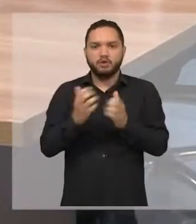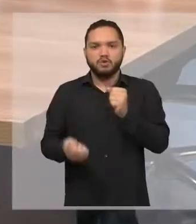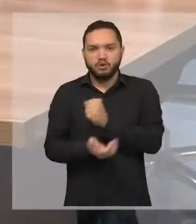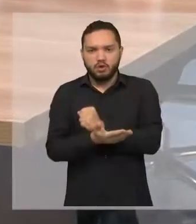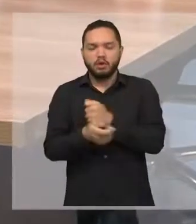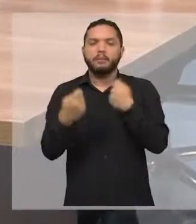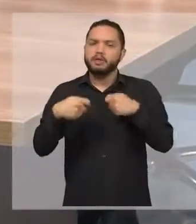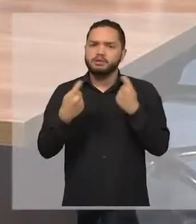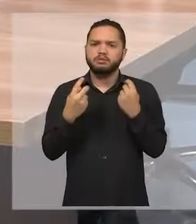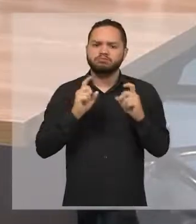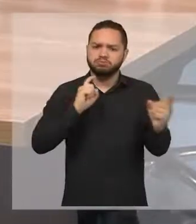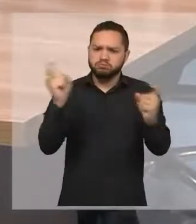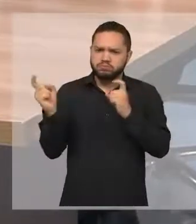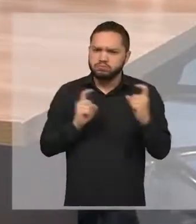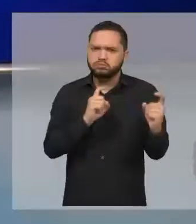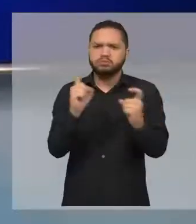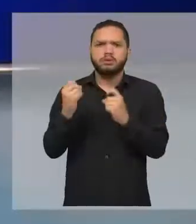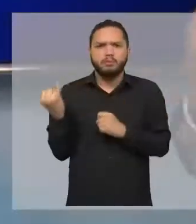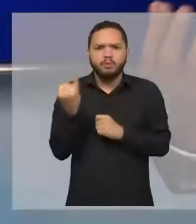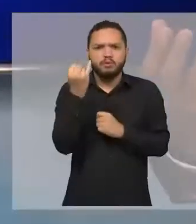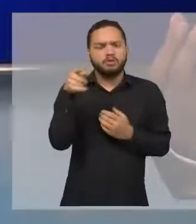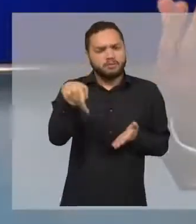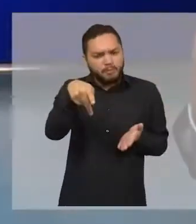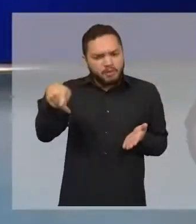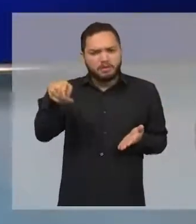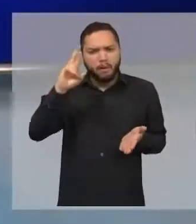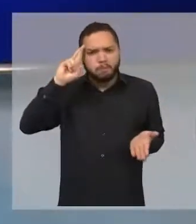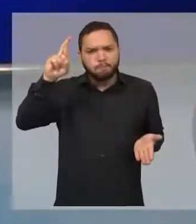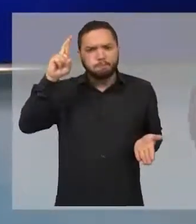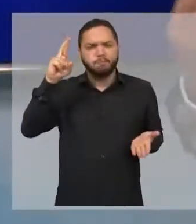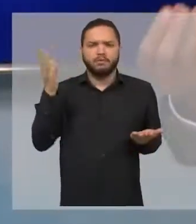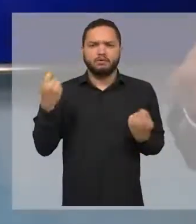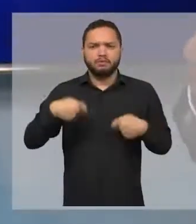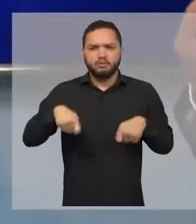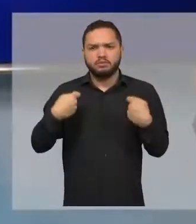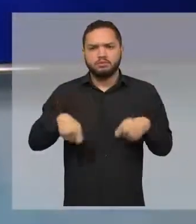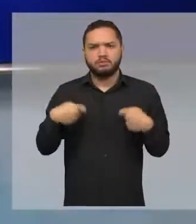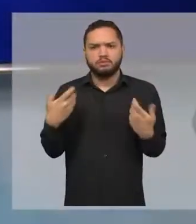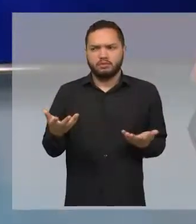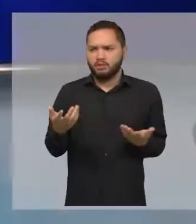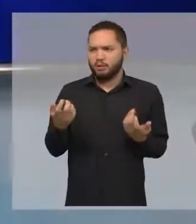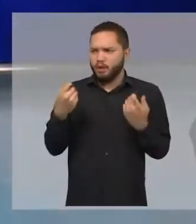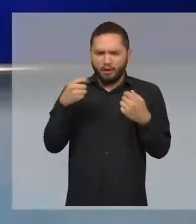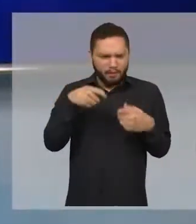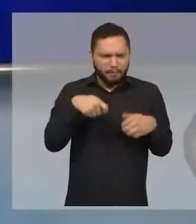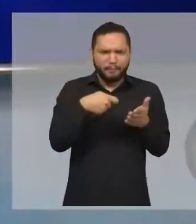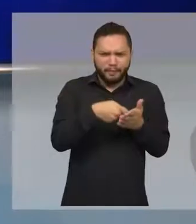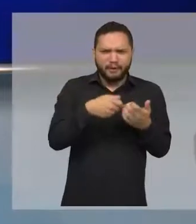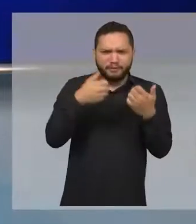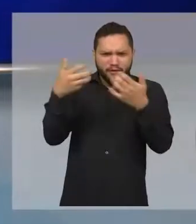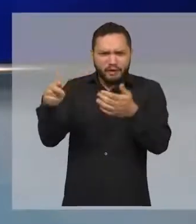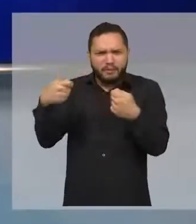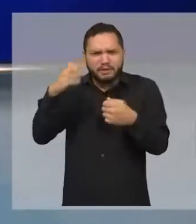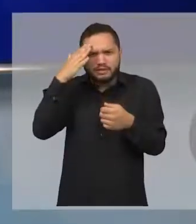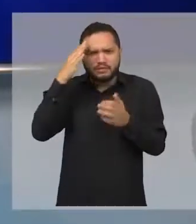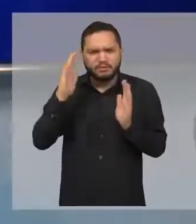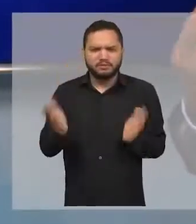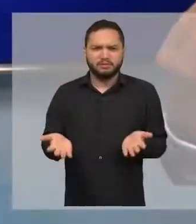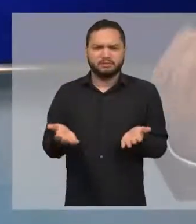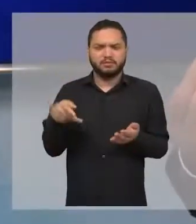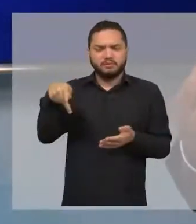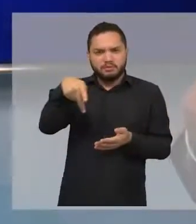porque estava enfrentando um regime hediondo, um regime escravista e racista. E do outro